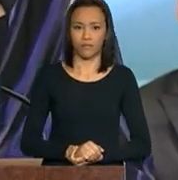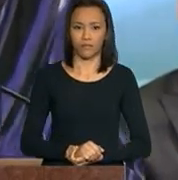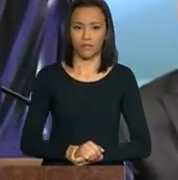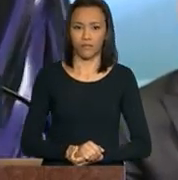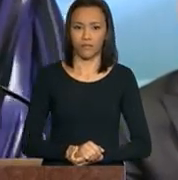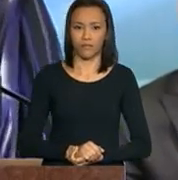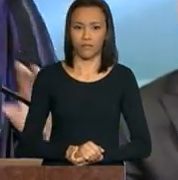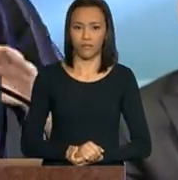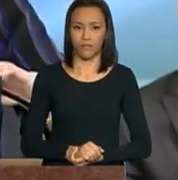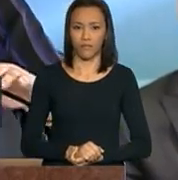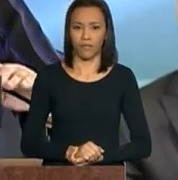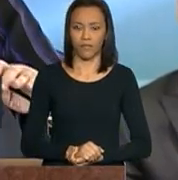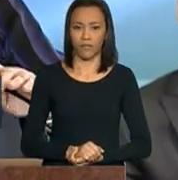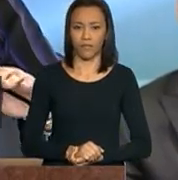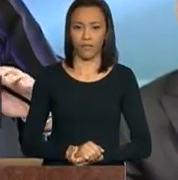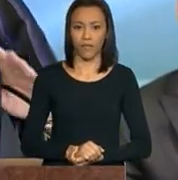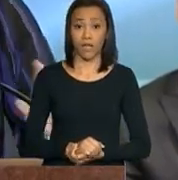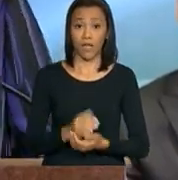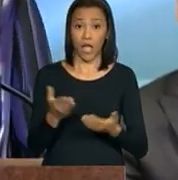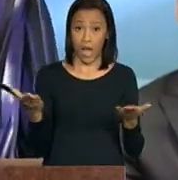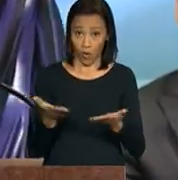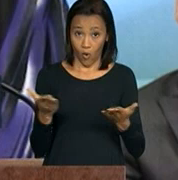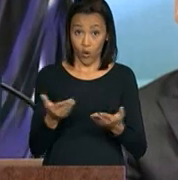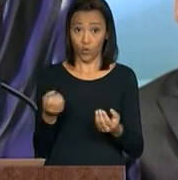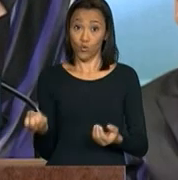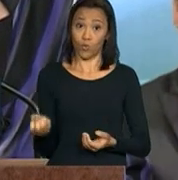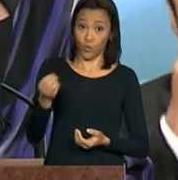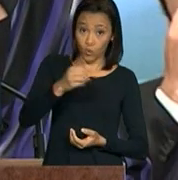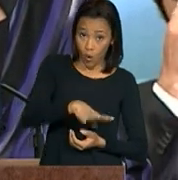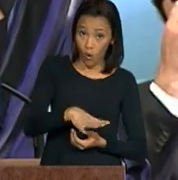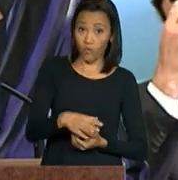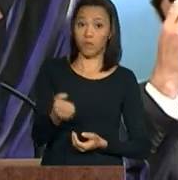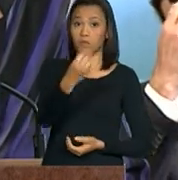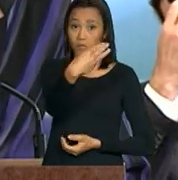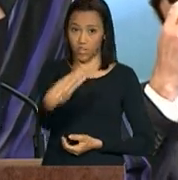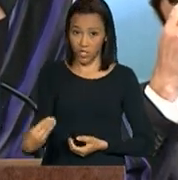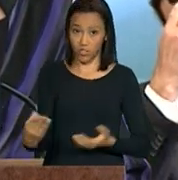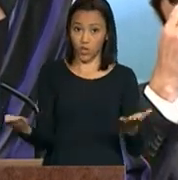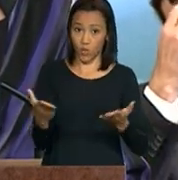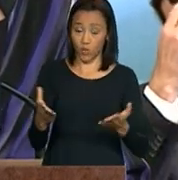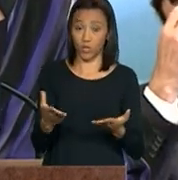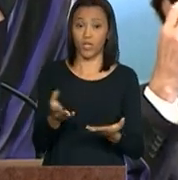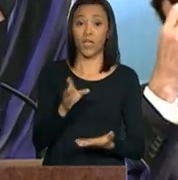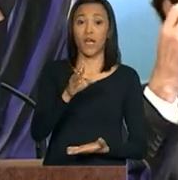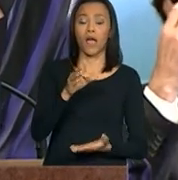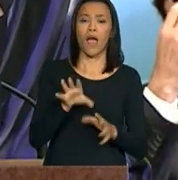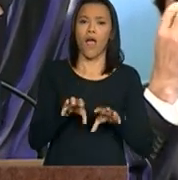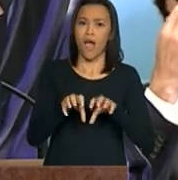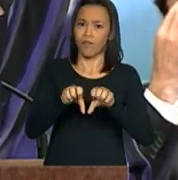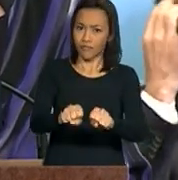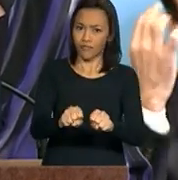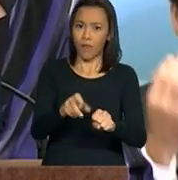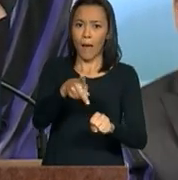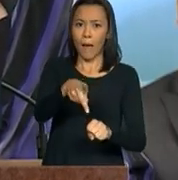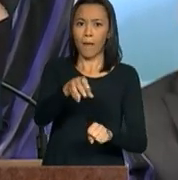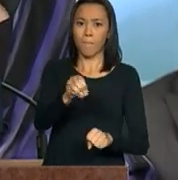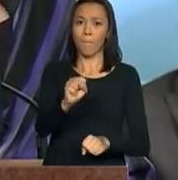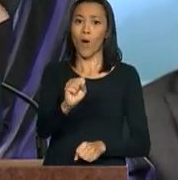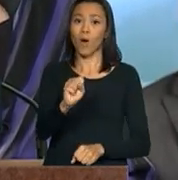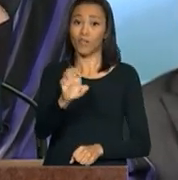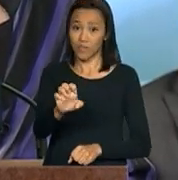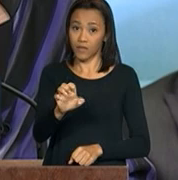cima aqueles que agora assumem as novas funções eu gostaria também de enfatizar as